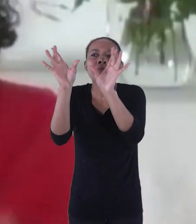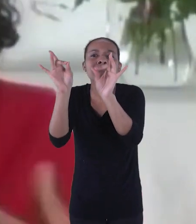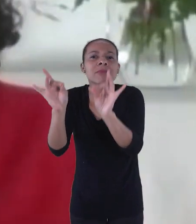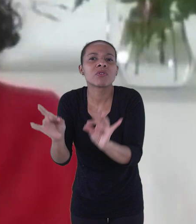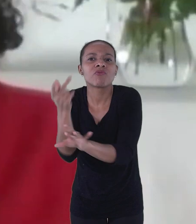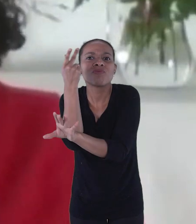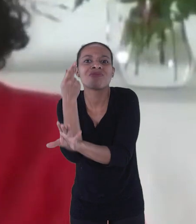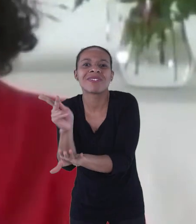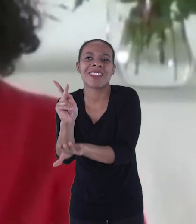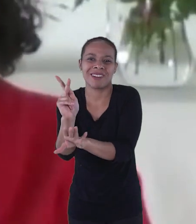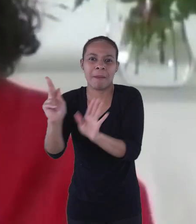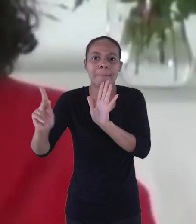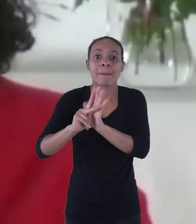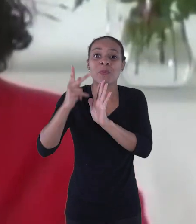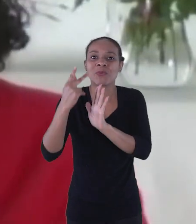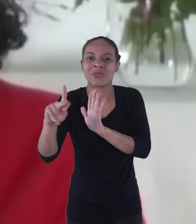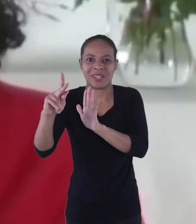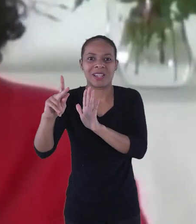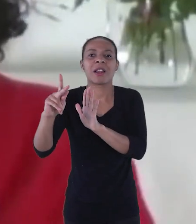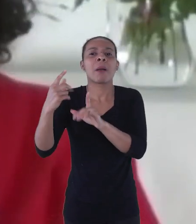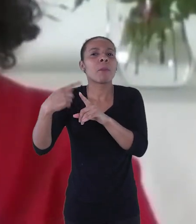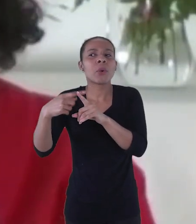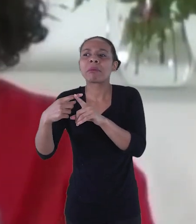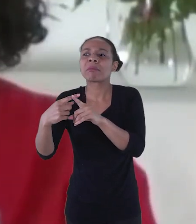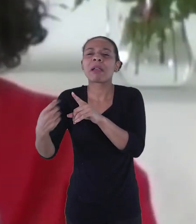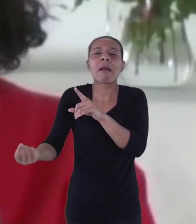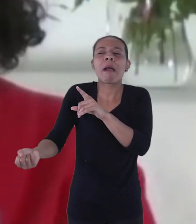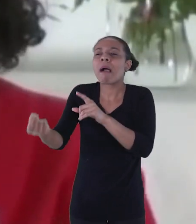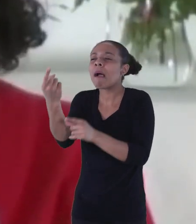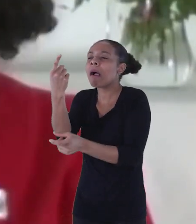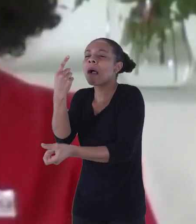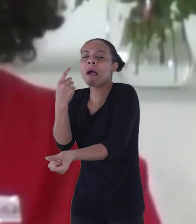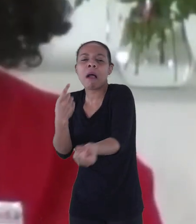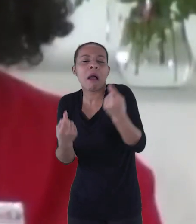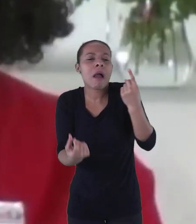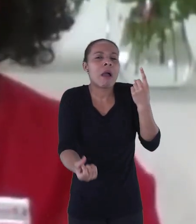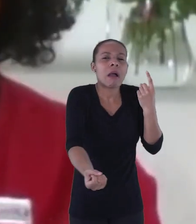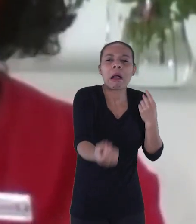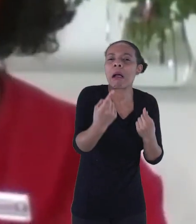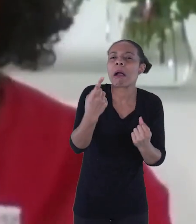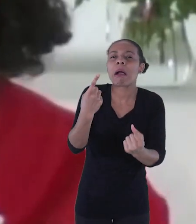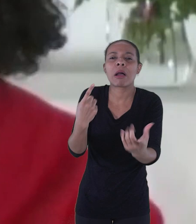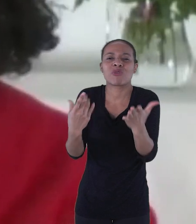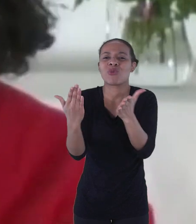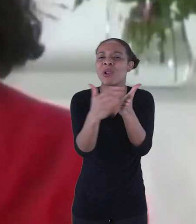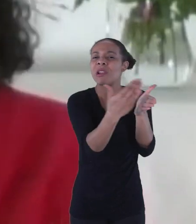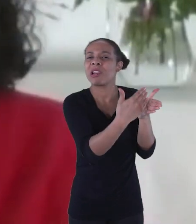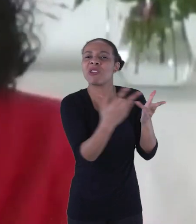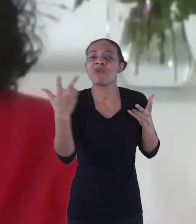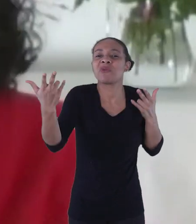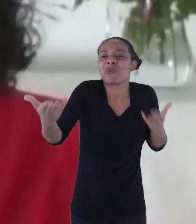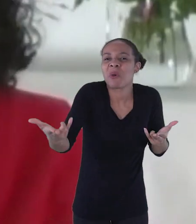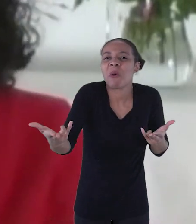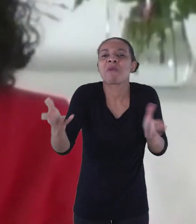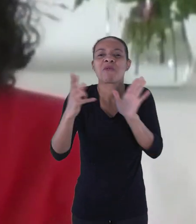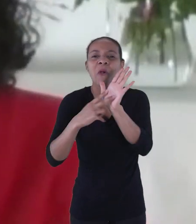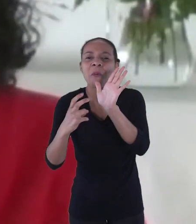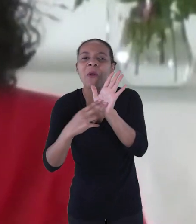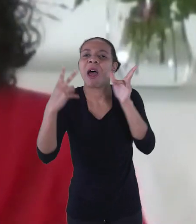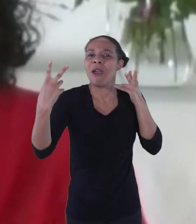específico, ela tem palavras, não é, Tom? Que são palavras que você vai encontrar raramente em novas e grandes